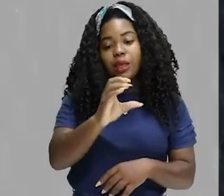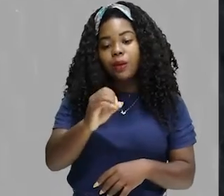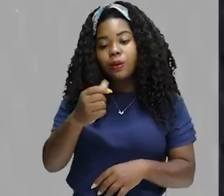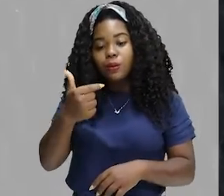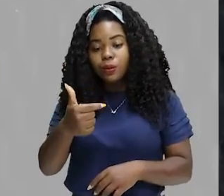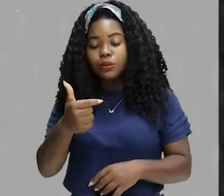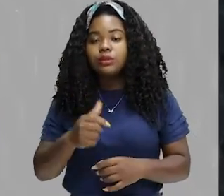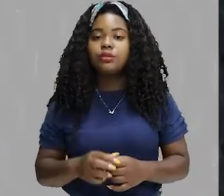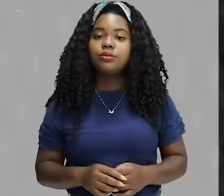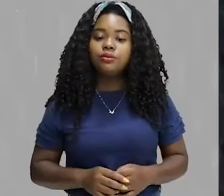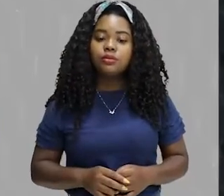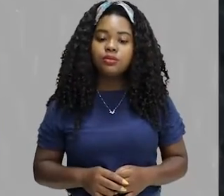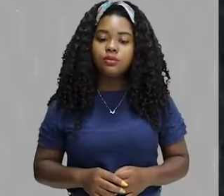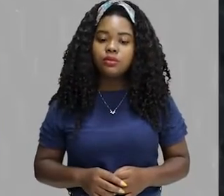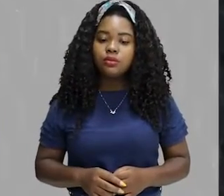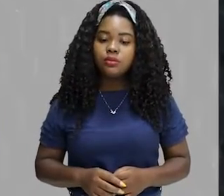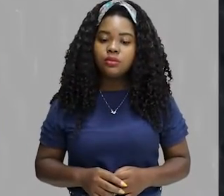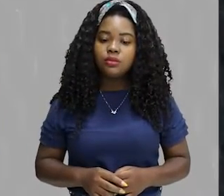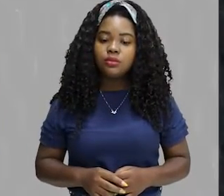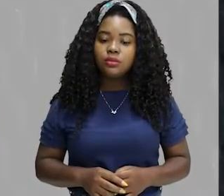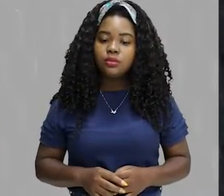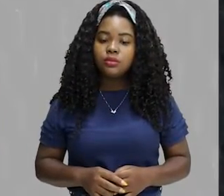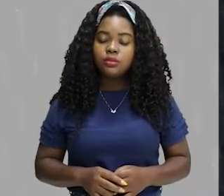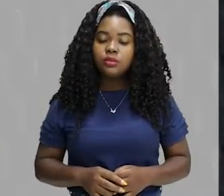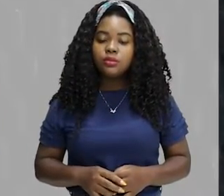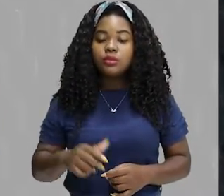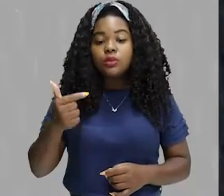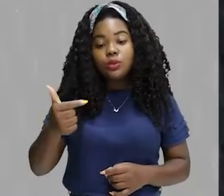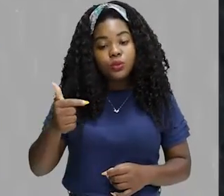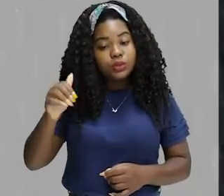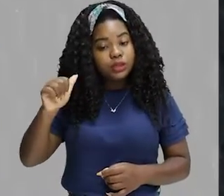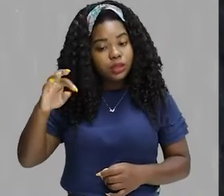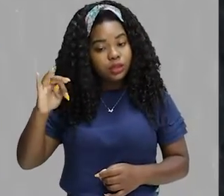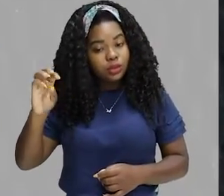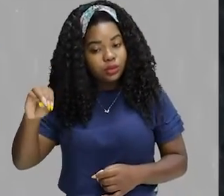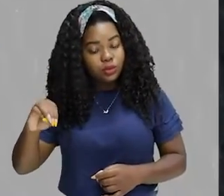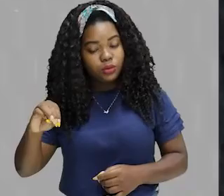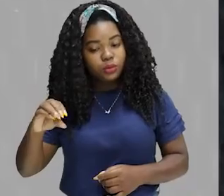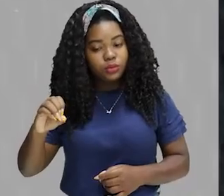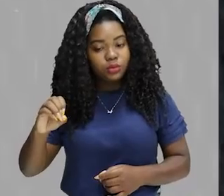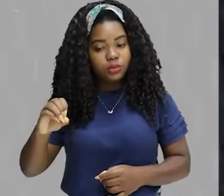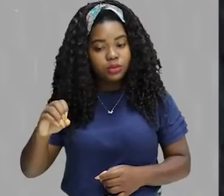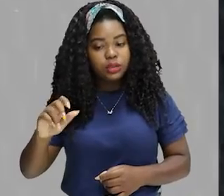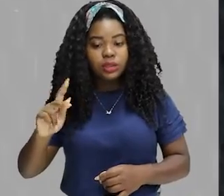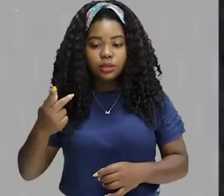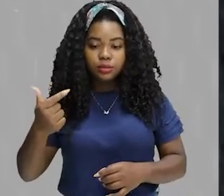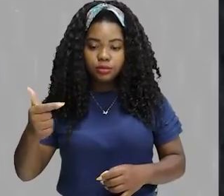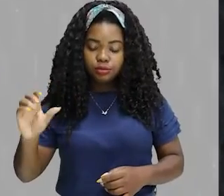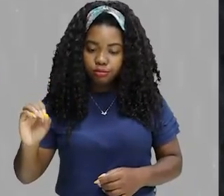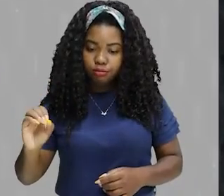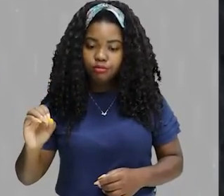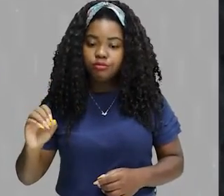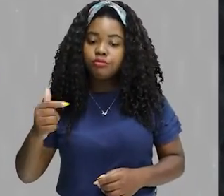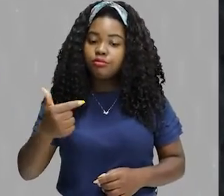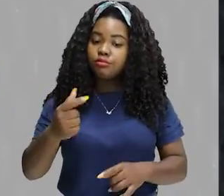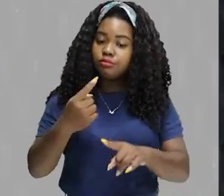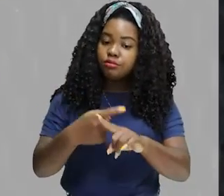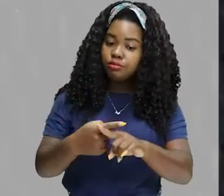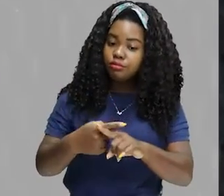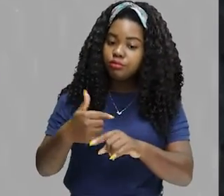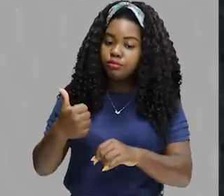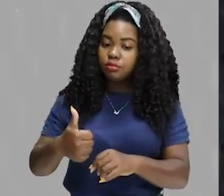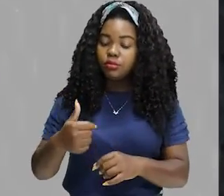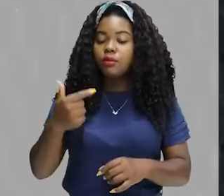no produto eu tenho CO2, 2 átomos de oxigênio, e H2O, 2 vezes 1,